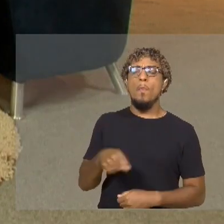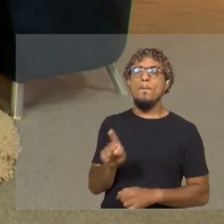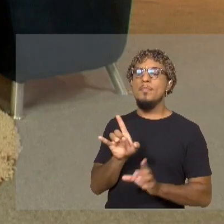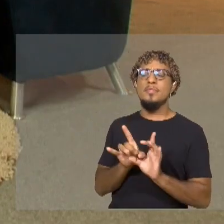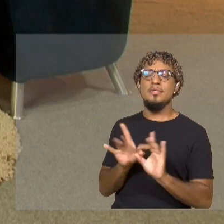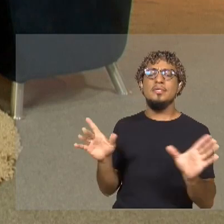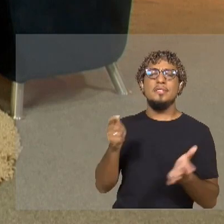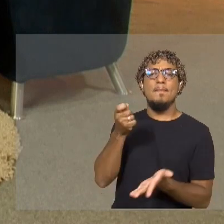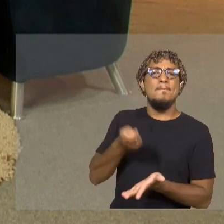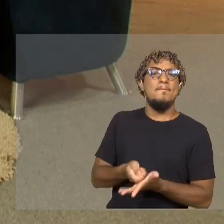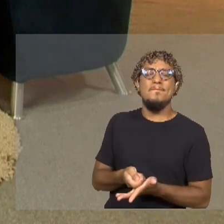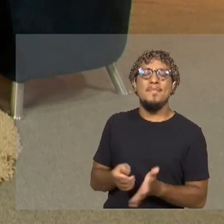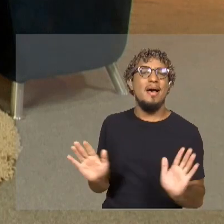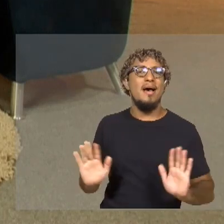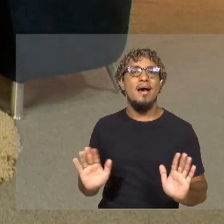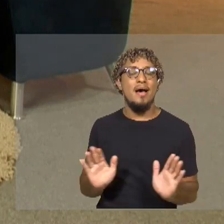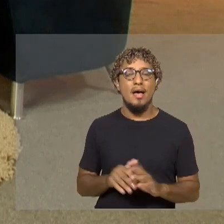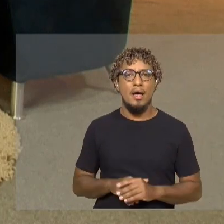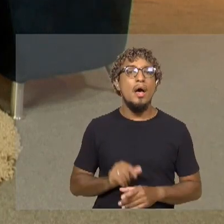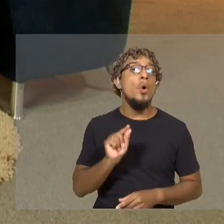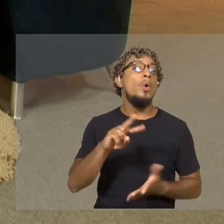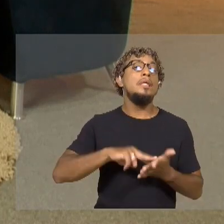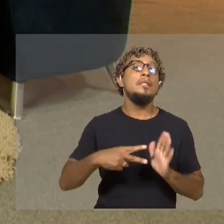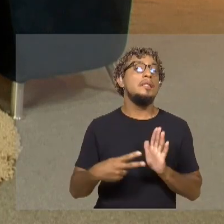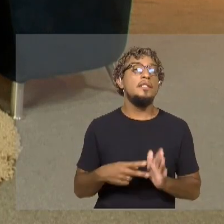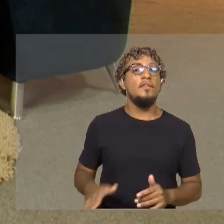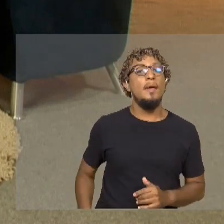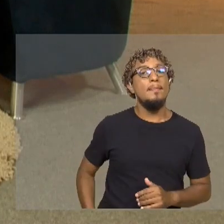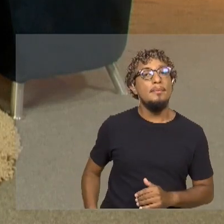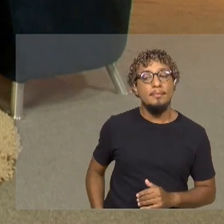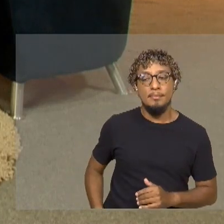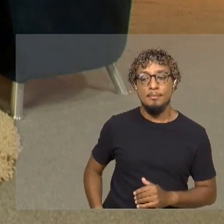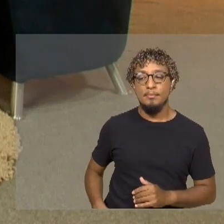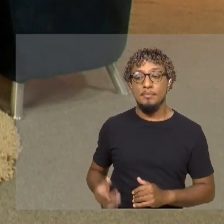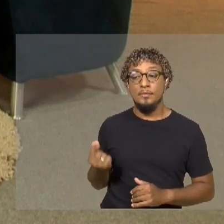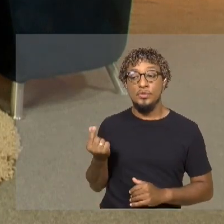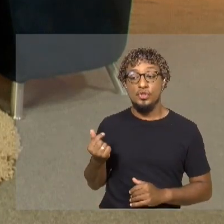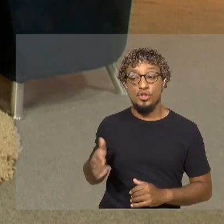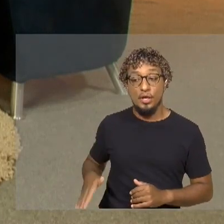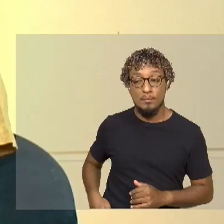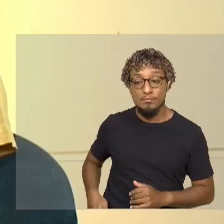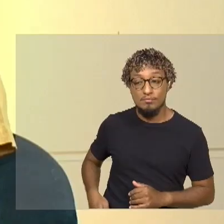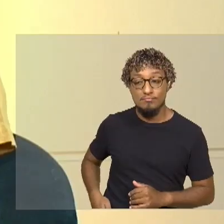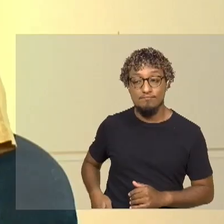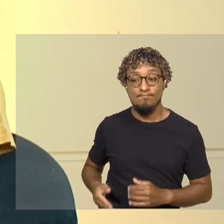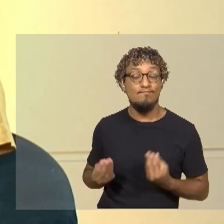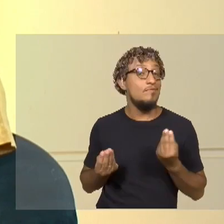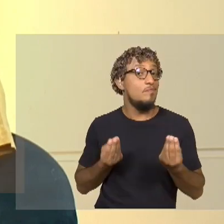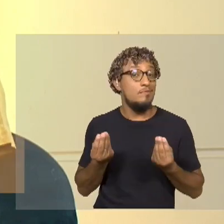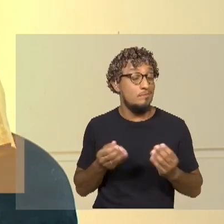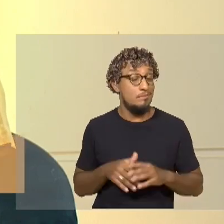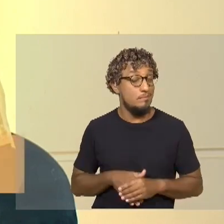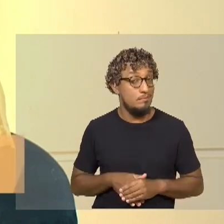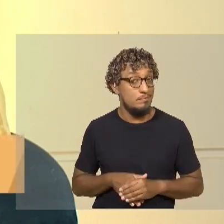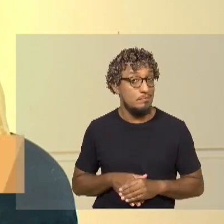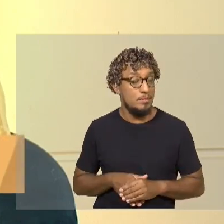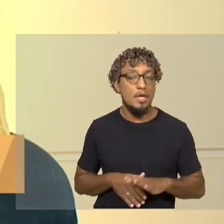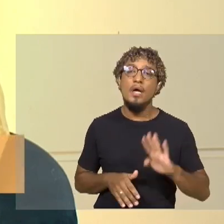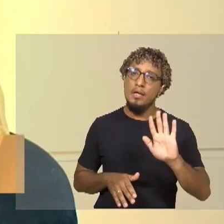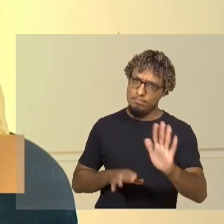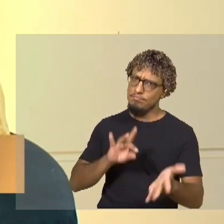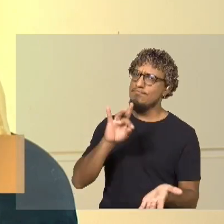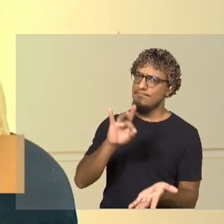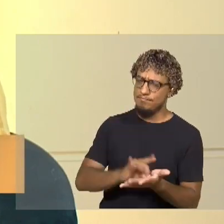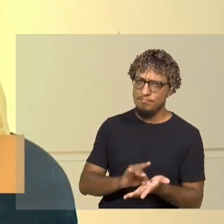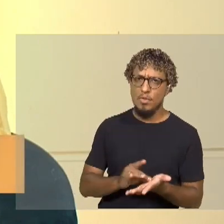essas novas regras, representa no bolso do consumidor? Olha, sem dúvida nenhuma, em